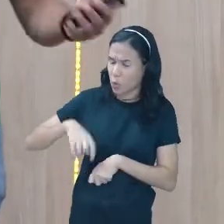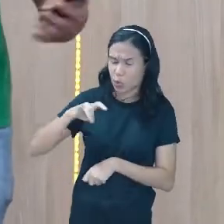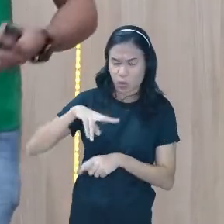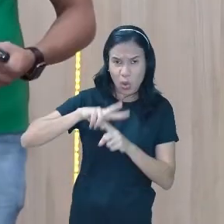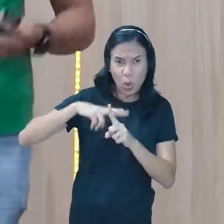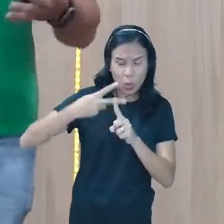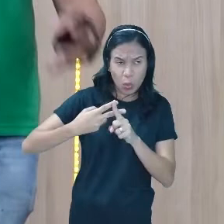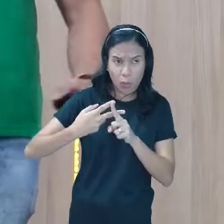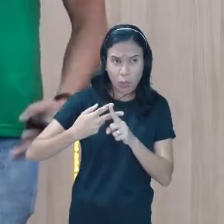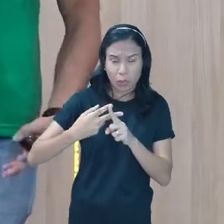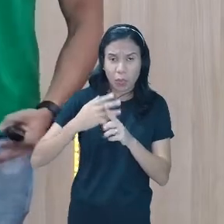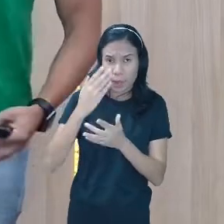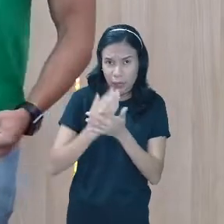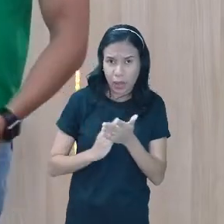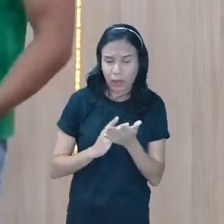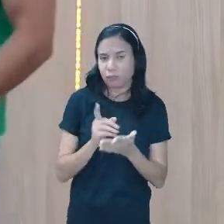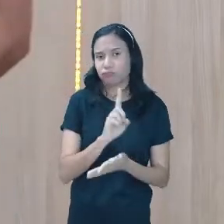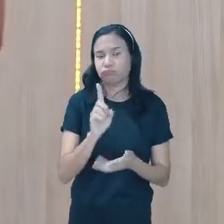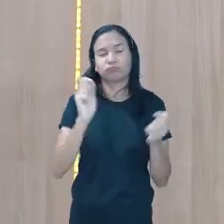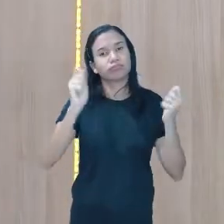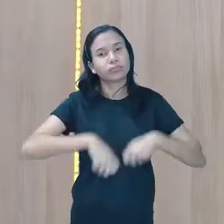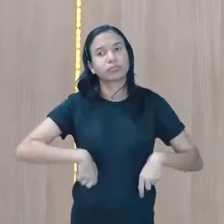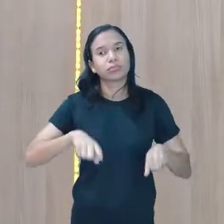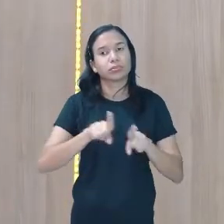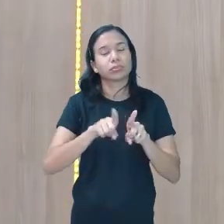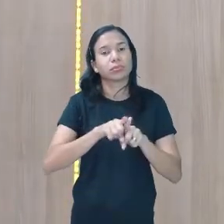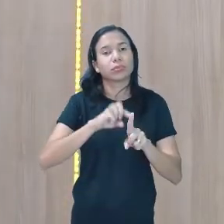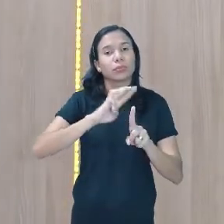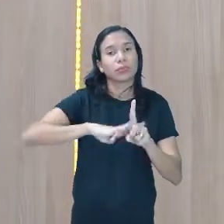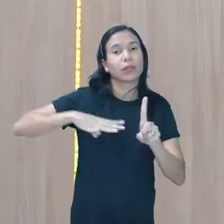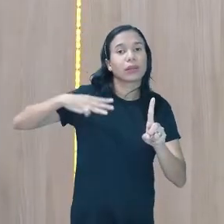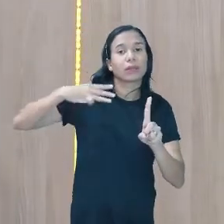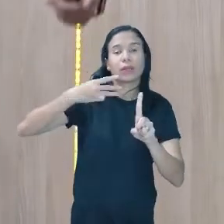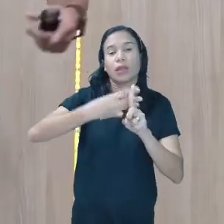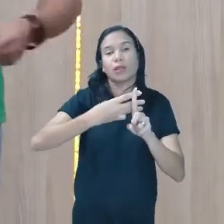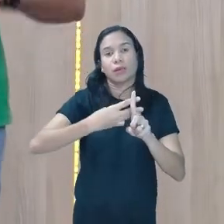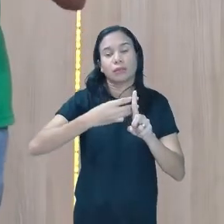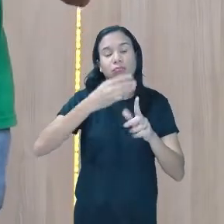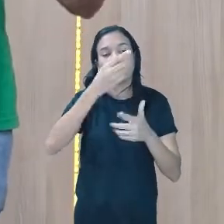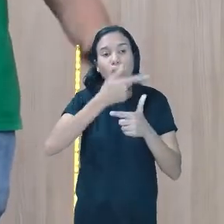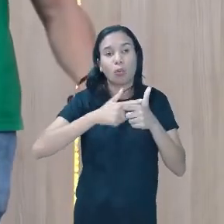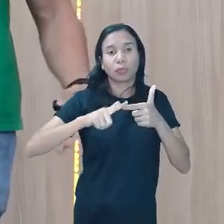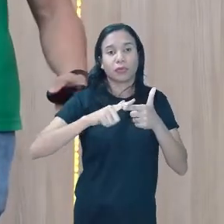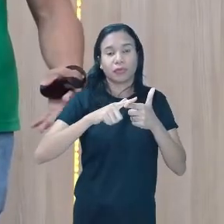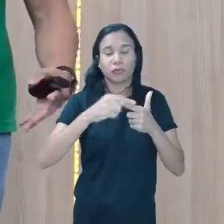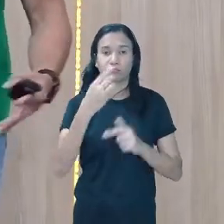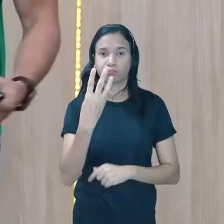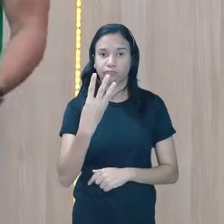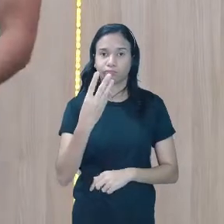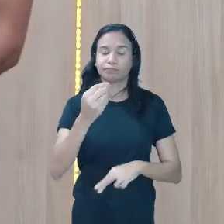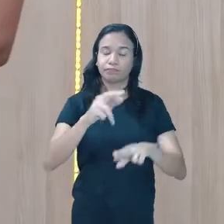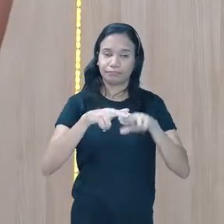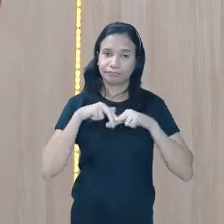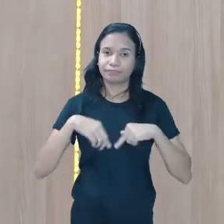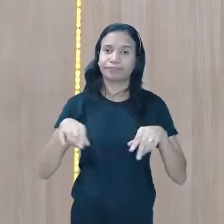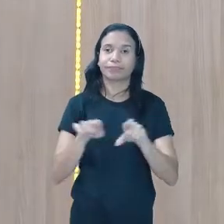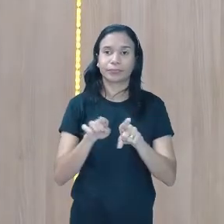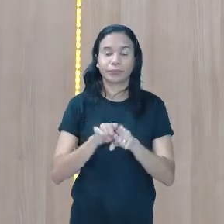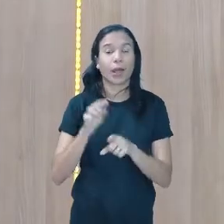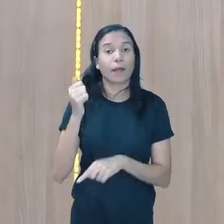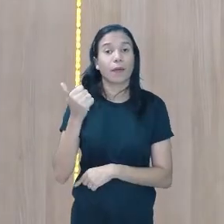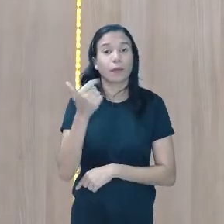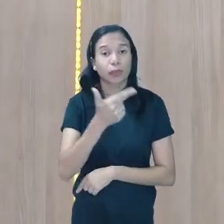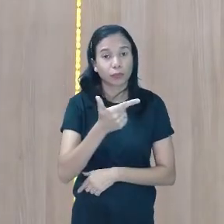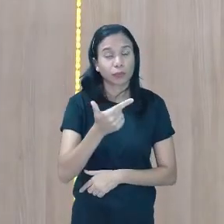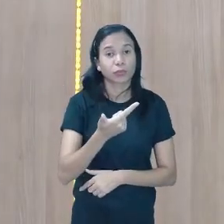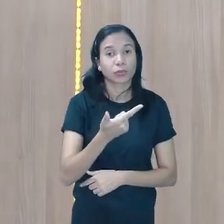em dobro e metade? Não. Eu posso pegar isso aqui ó, e encontrar a terça parte, dividir por 3. Então, para fazer